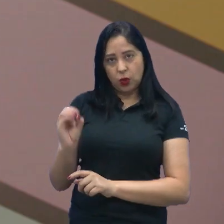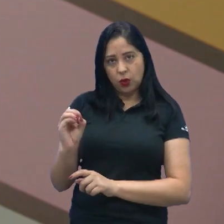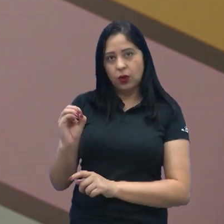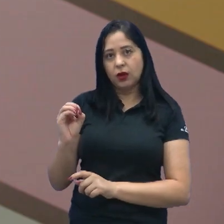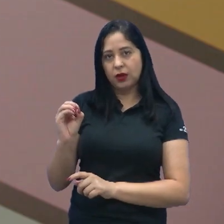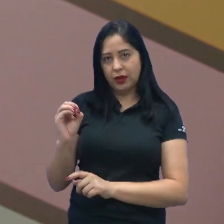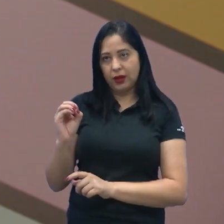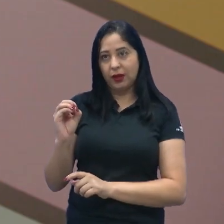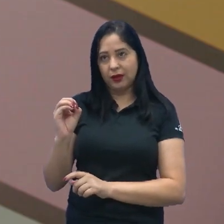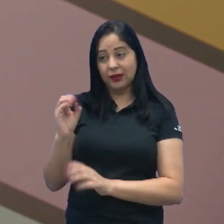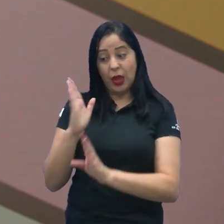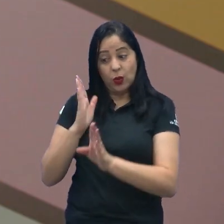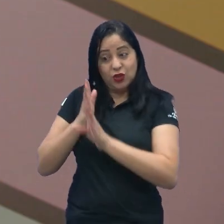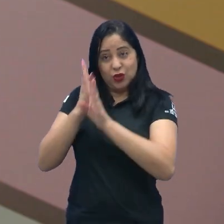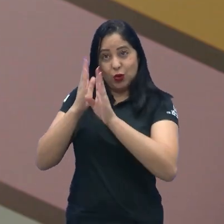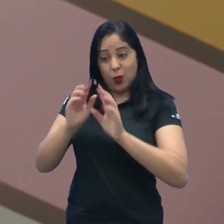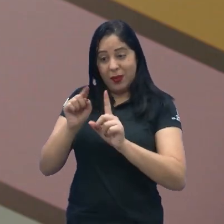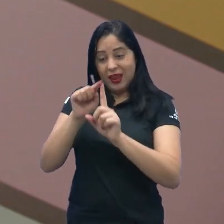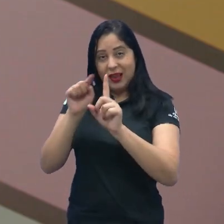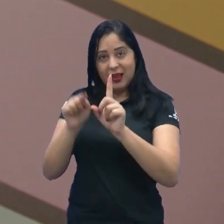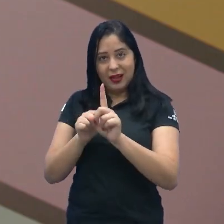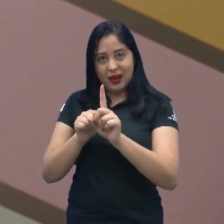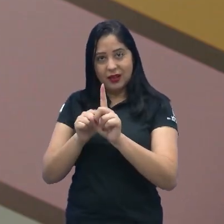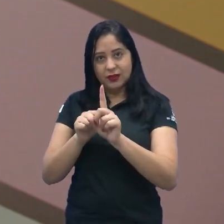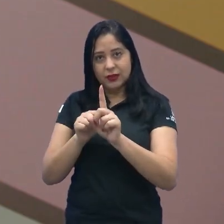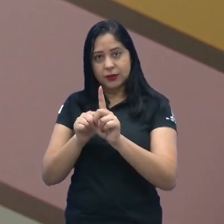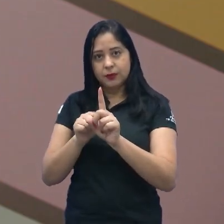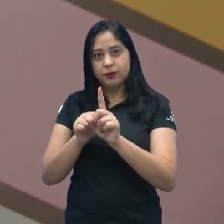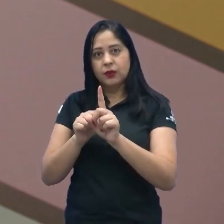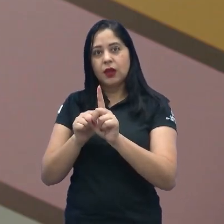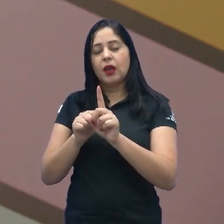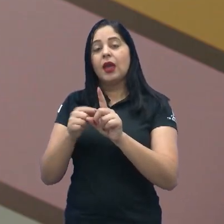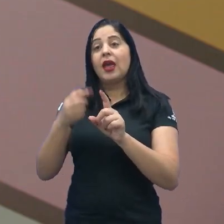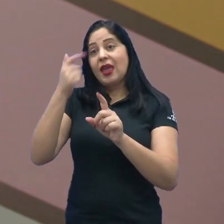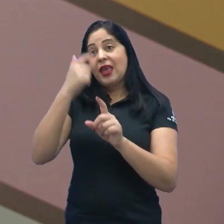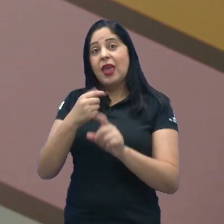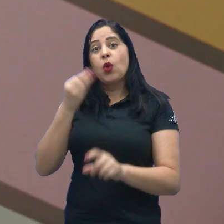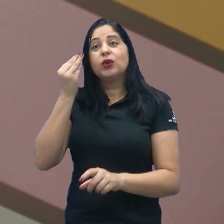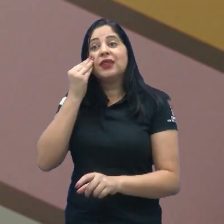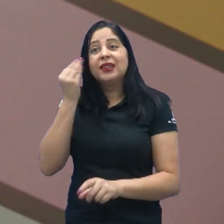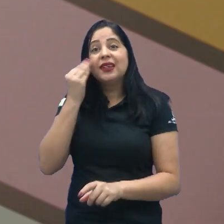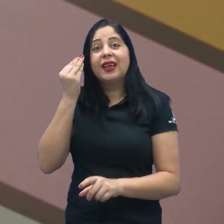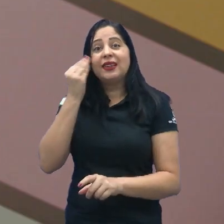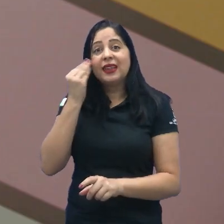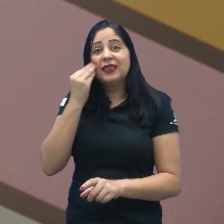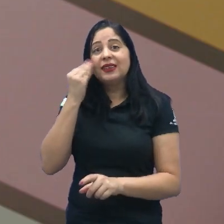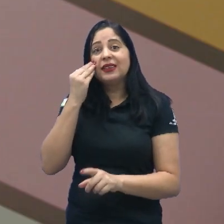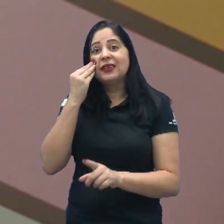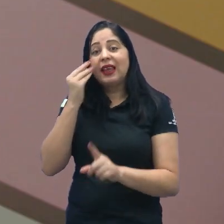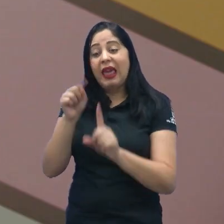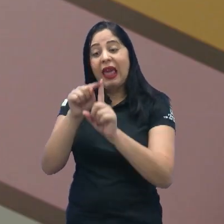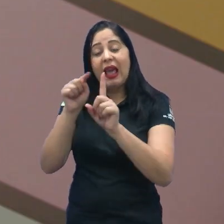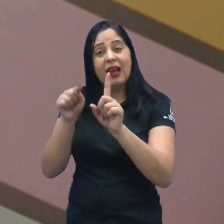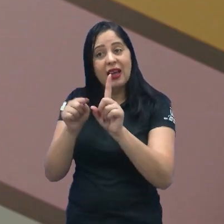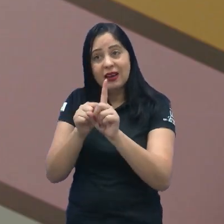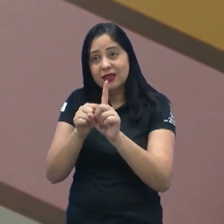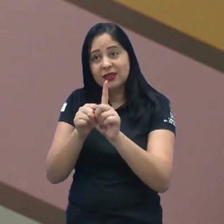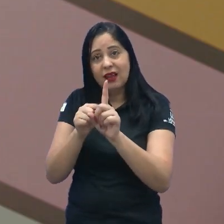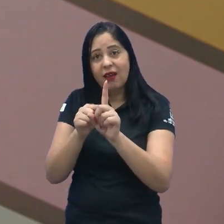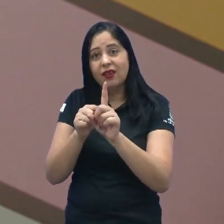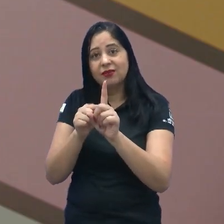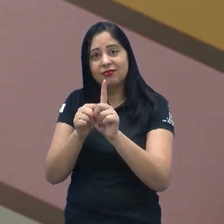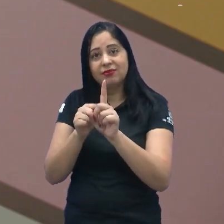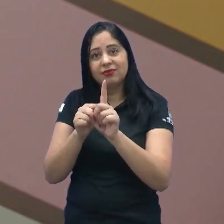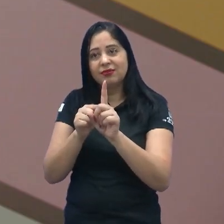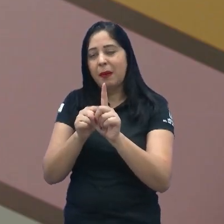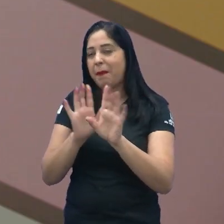descobri a gravidez. E durante muito tempo eu tentei engravidar, inclusive fiz um tratamento e